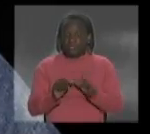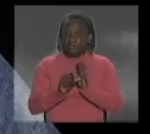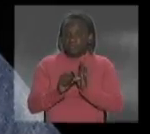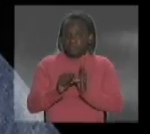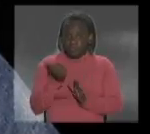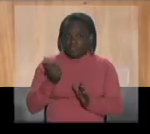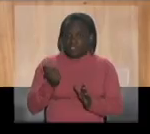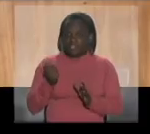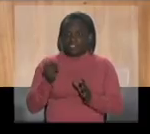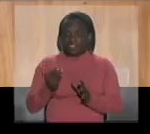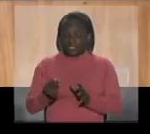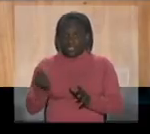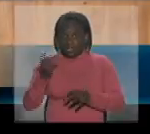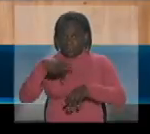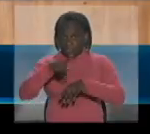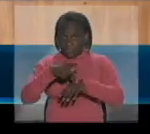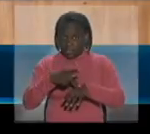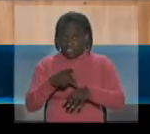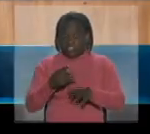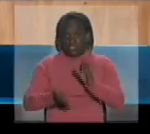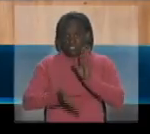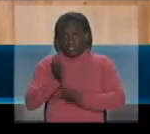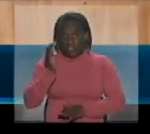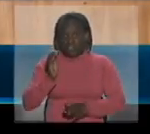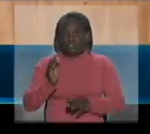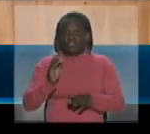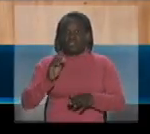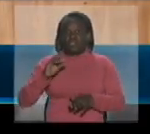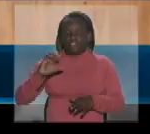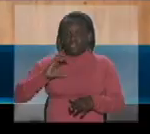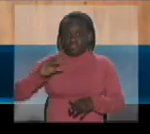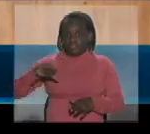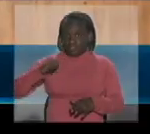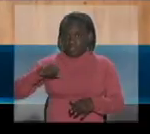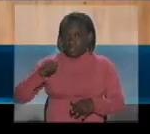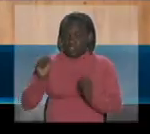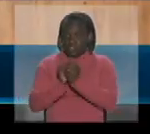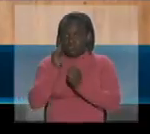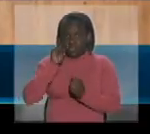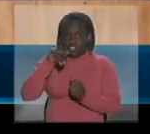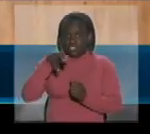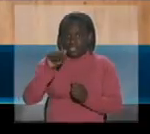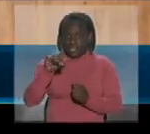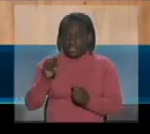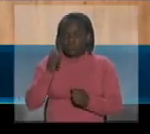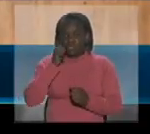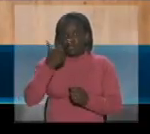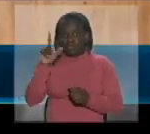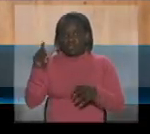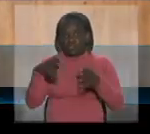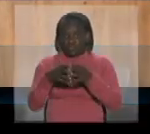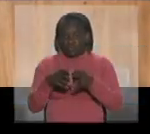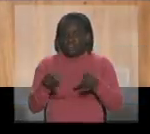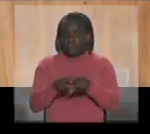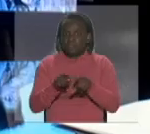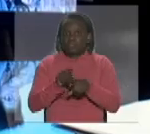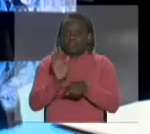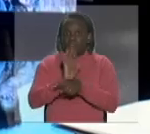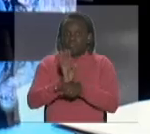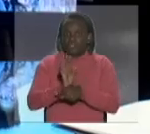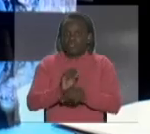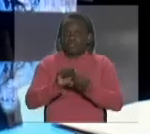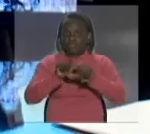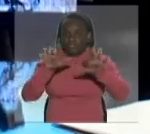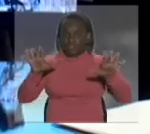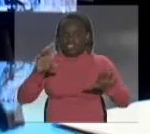primeira vez que eu saí do país foi para Cabo Verde, junto com Janaína, com outras realizadoras negras também. A gente foi para um festival de cinema no Dia de